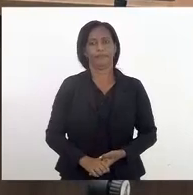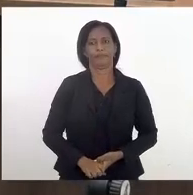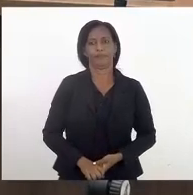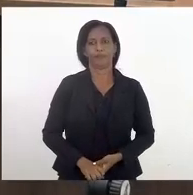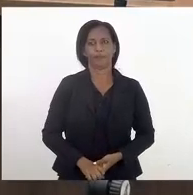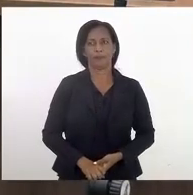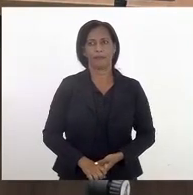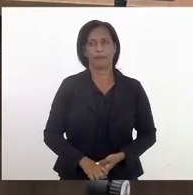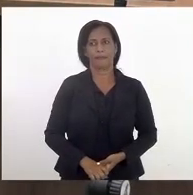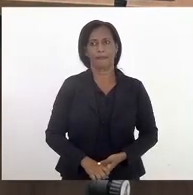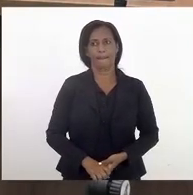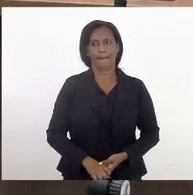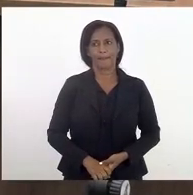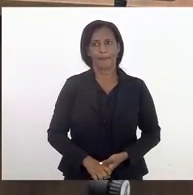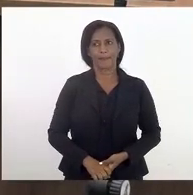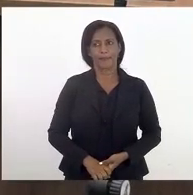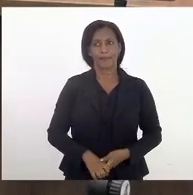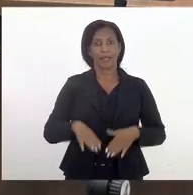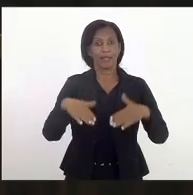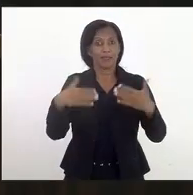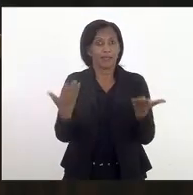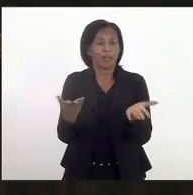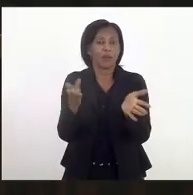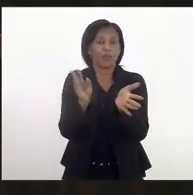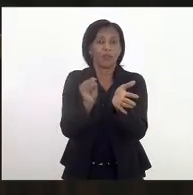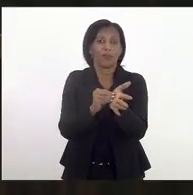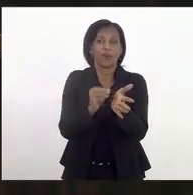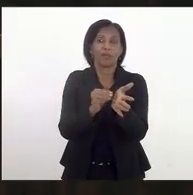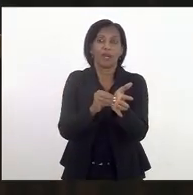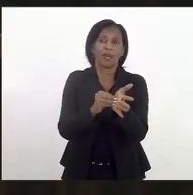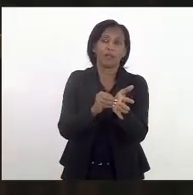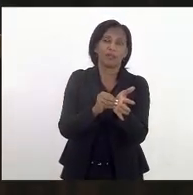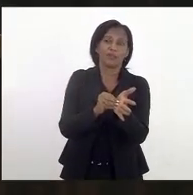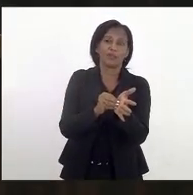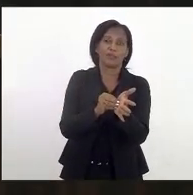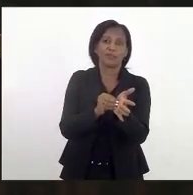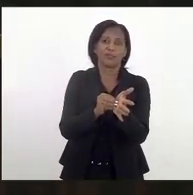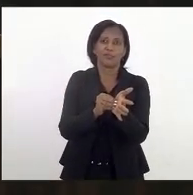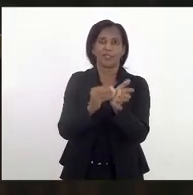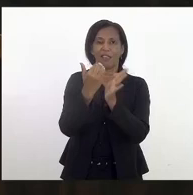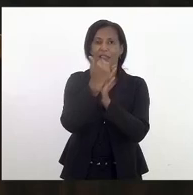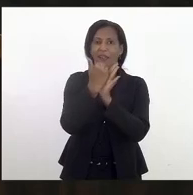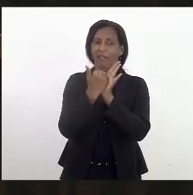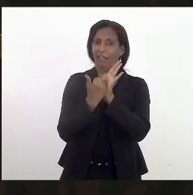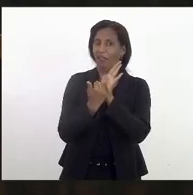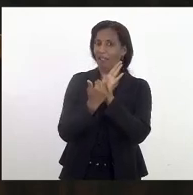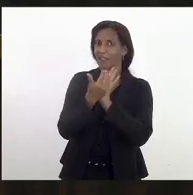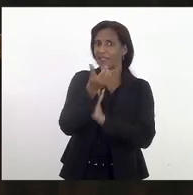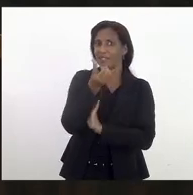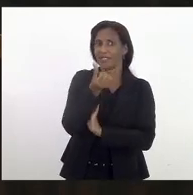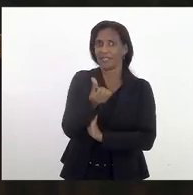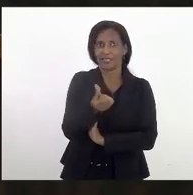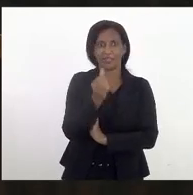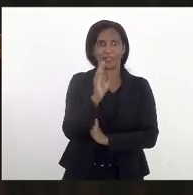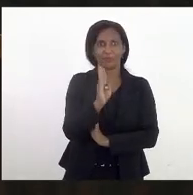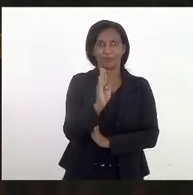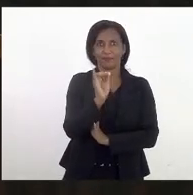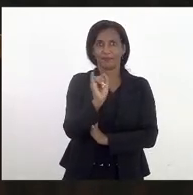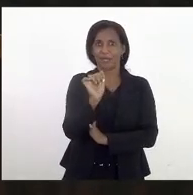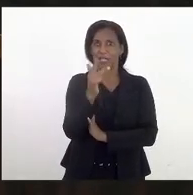bom então já voltaram na verdade foi da ordem de seis bilhões